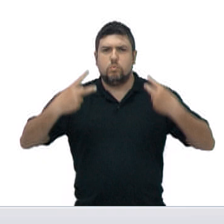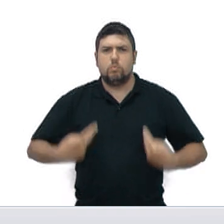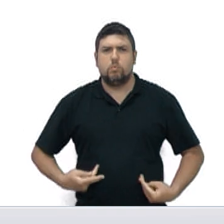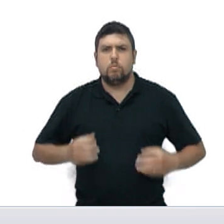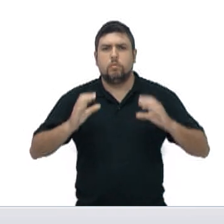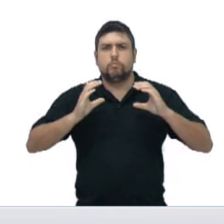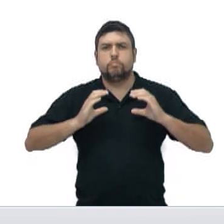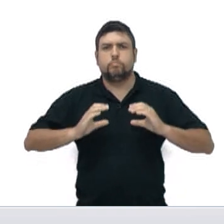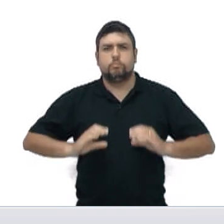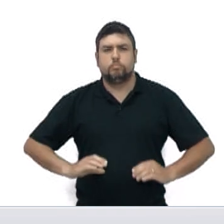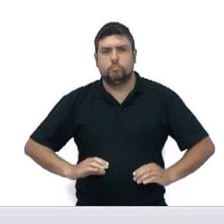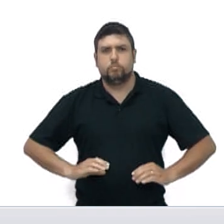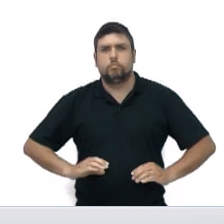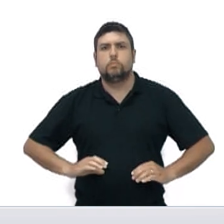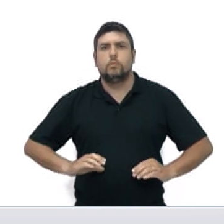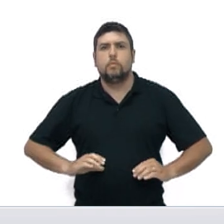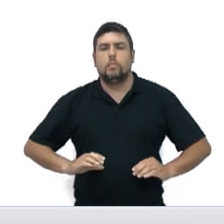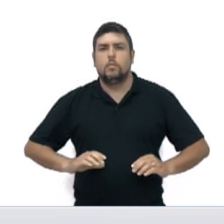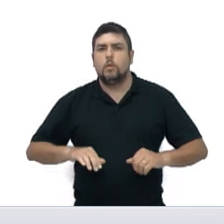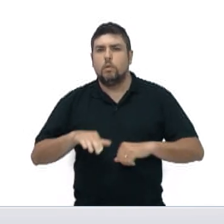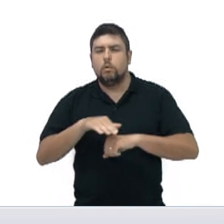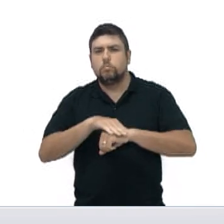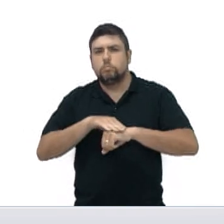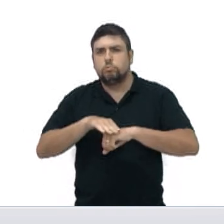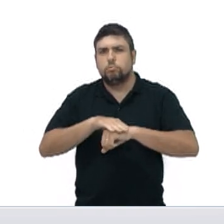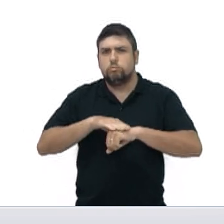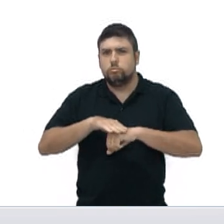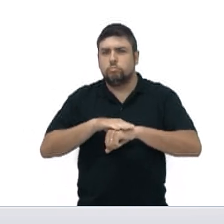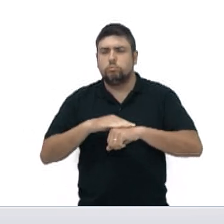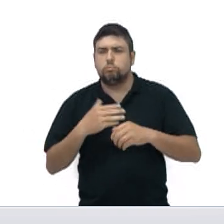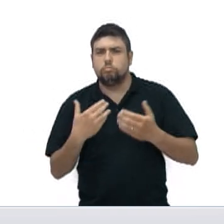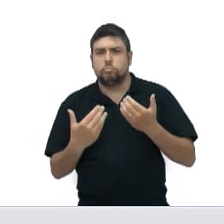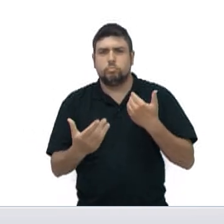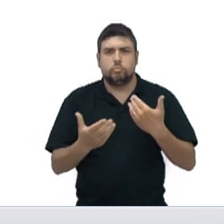disso? Conversamos um pouquinho, vimos que